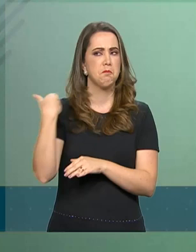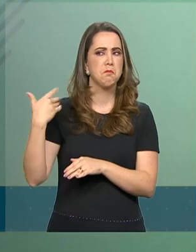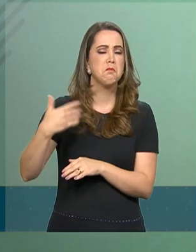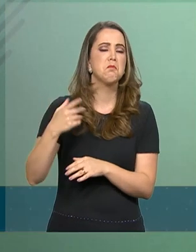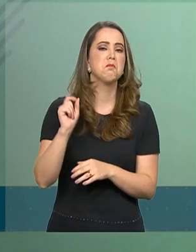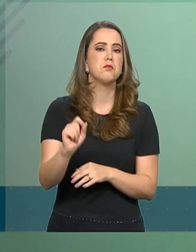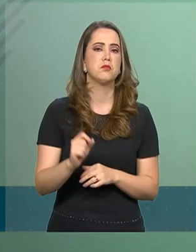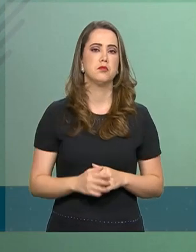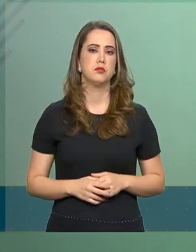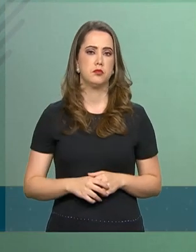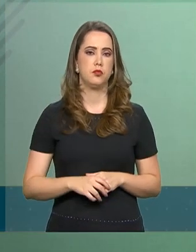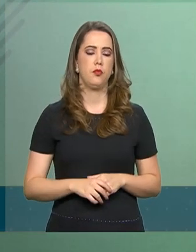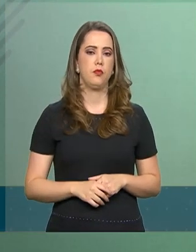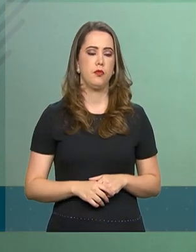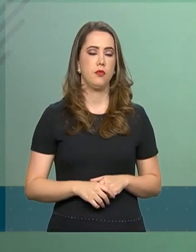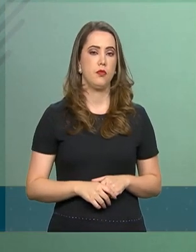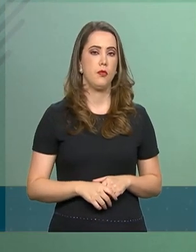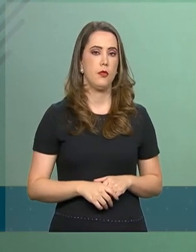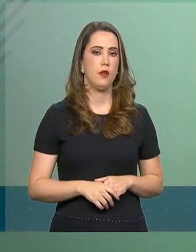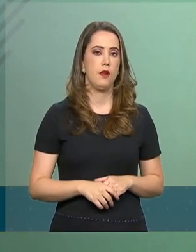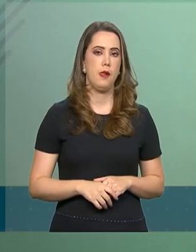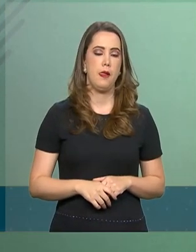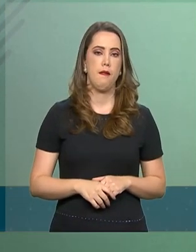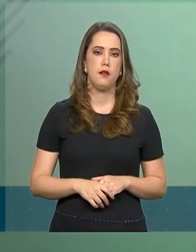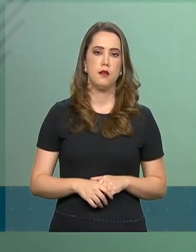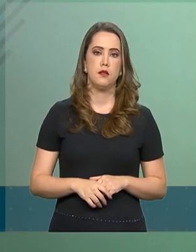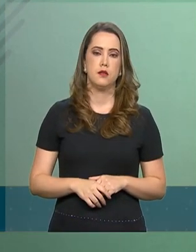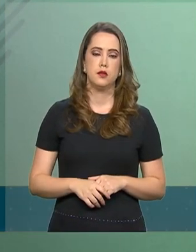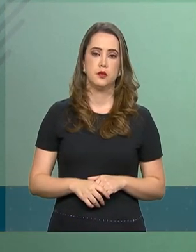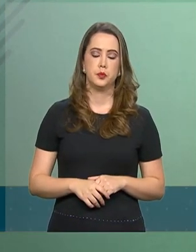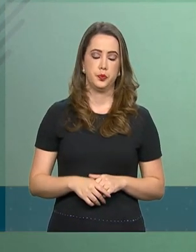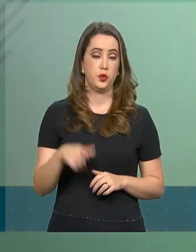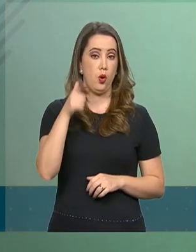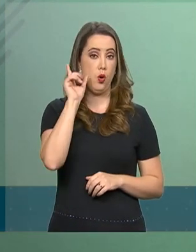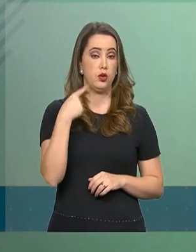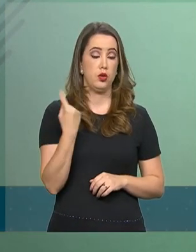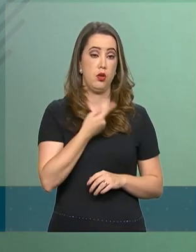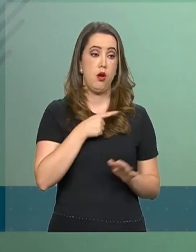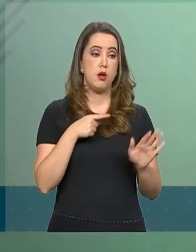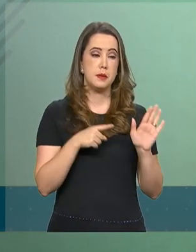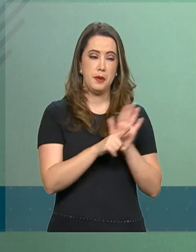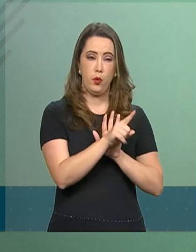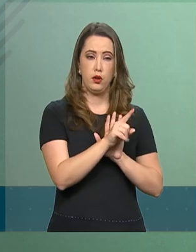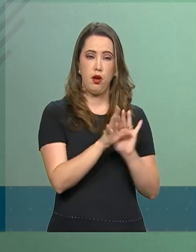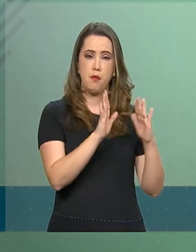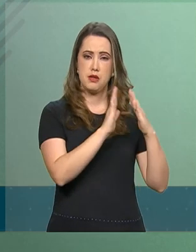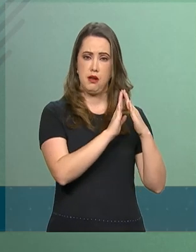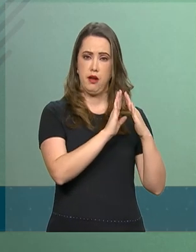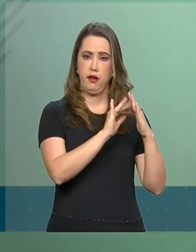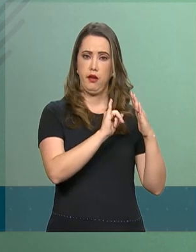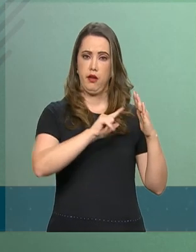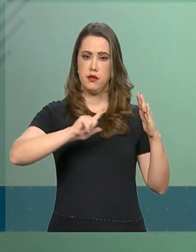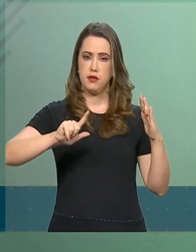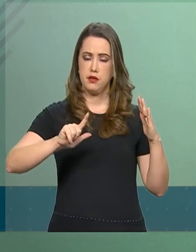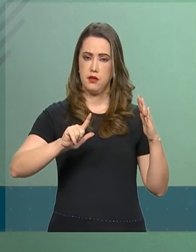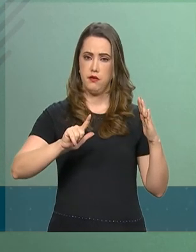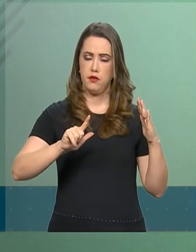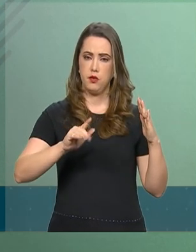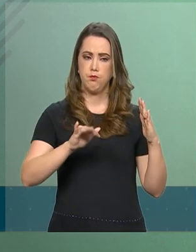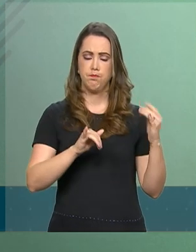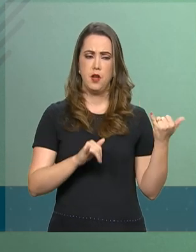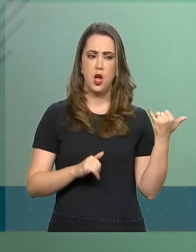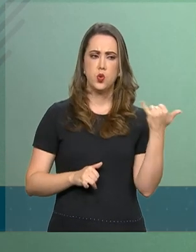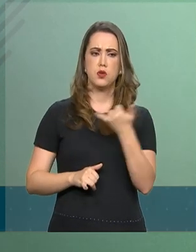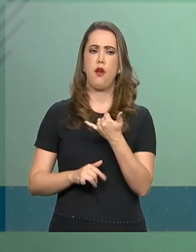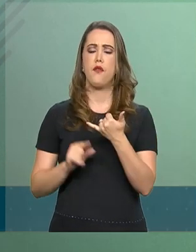fomos consultar a casa civil e na ocasião nos o i é informado a ver a possibilidade de